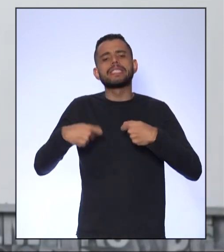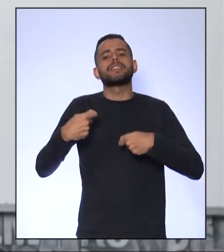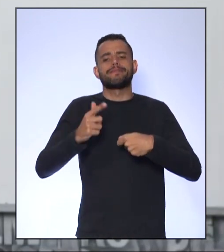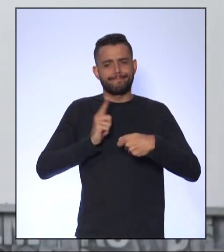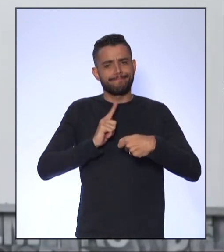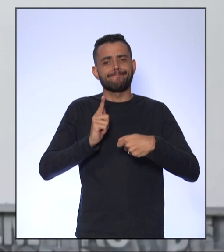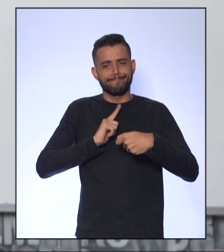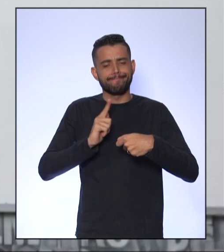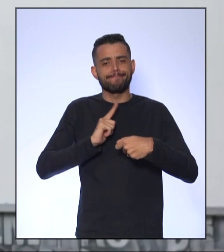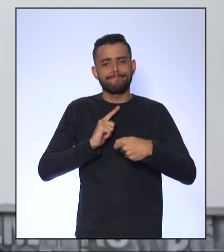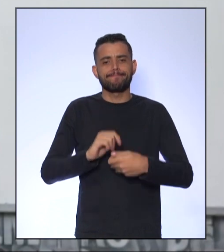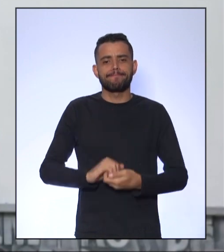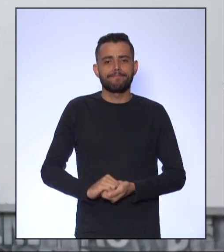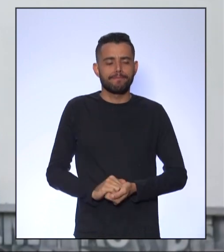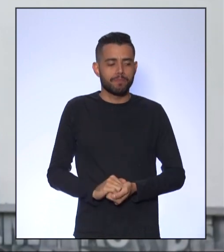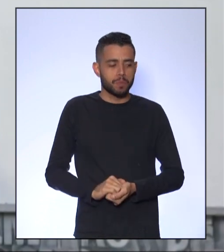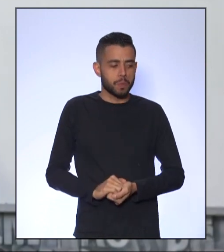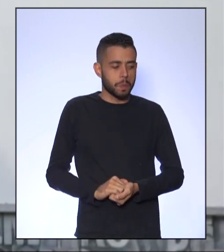necessidade